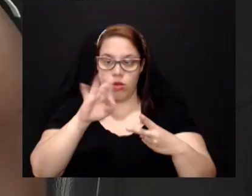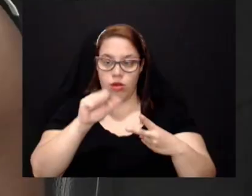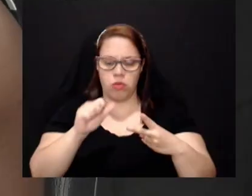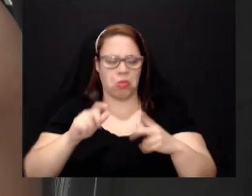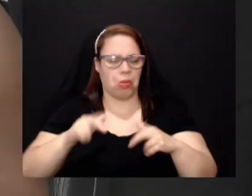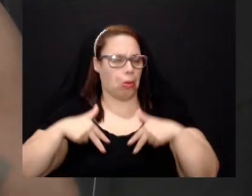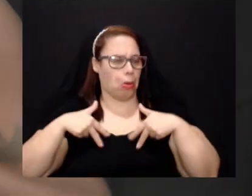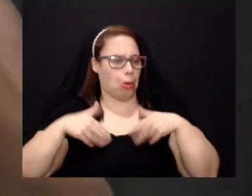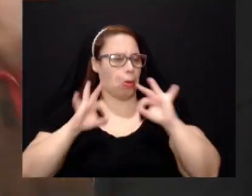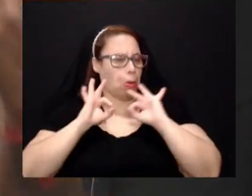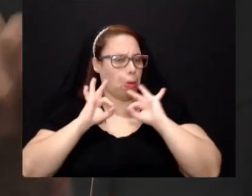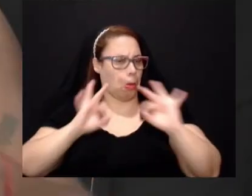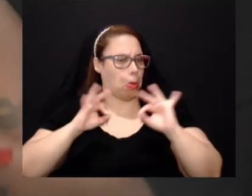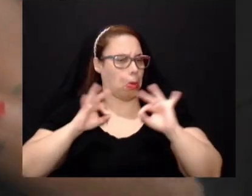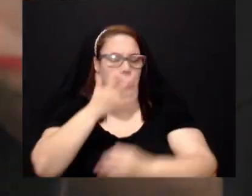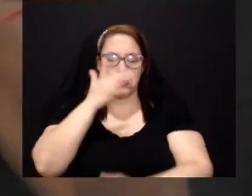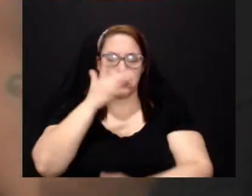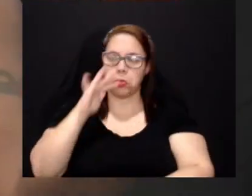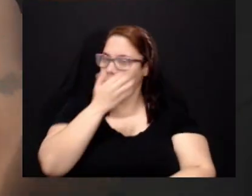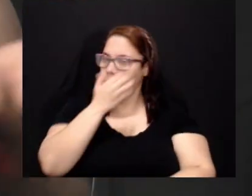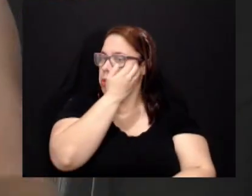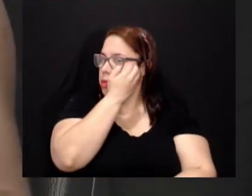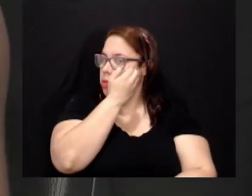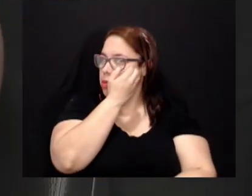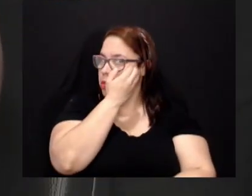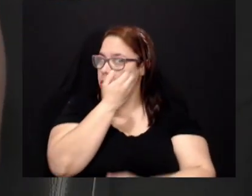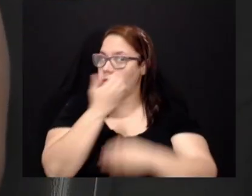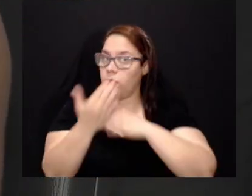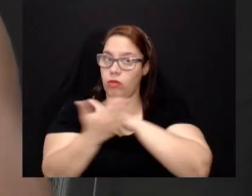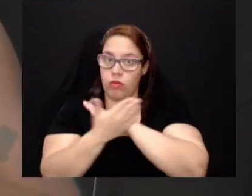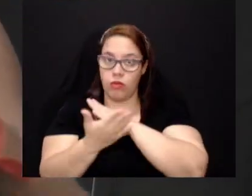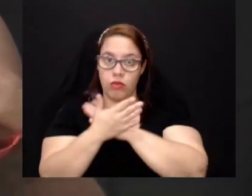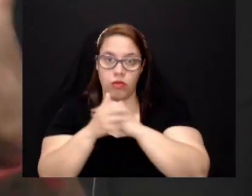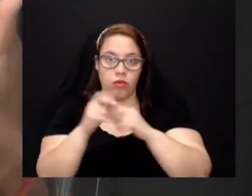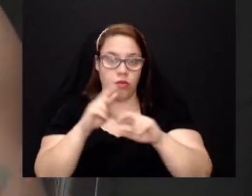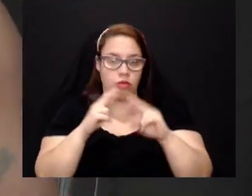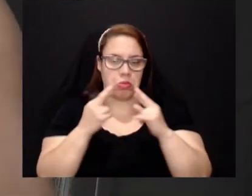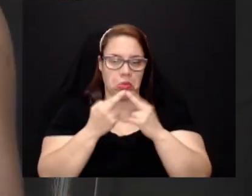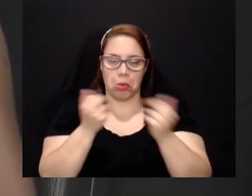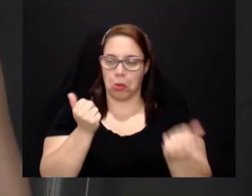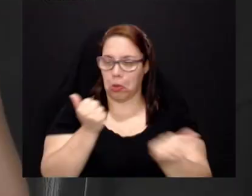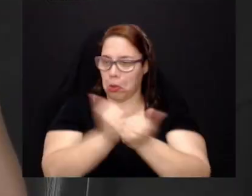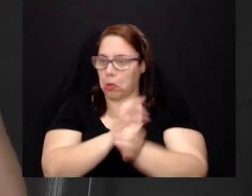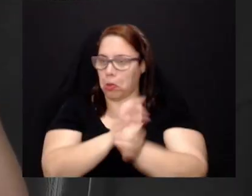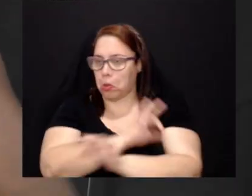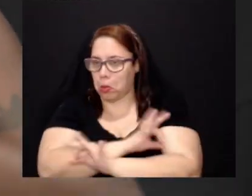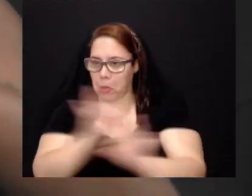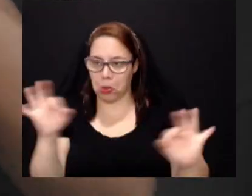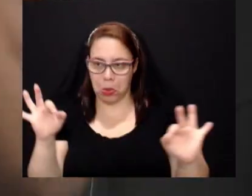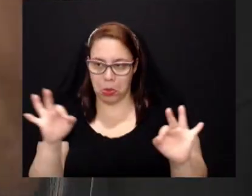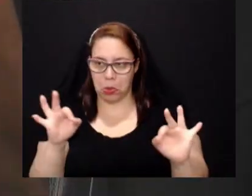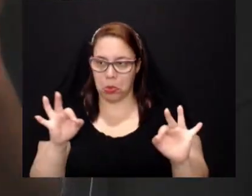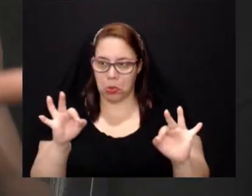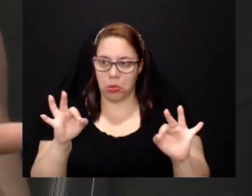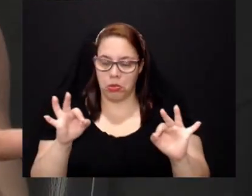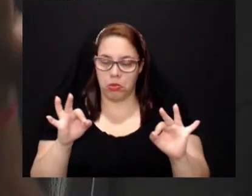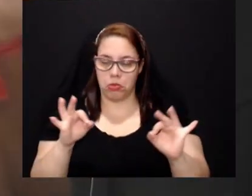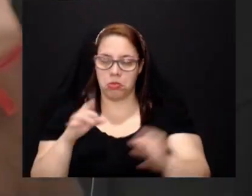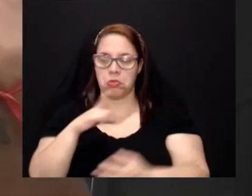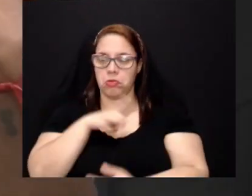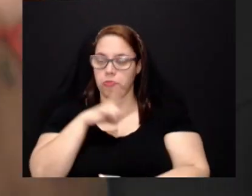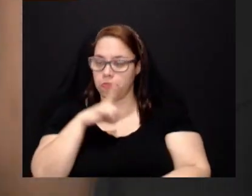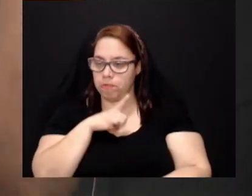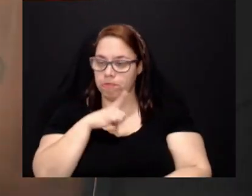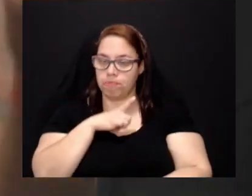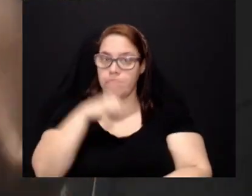estar com essas crianças, me ajudar. É uma rede de apoio assim afrocentrada muito potente que eu tenho. Então, eu sou o